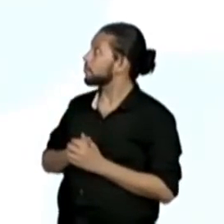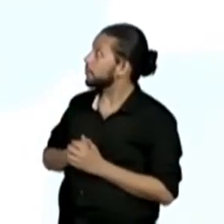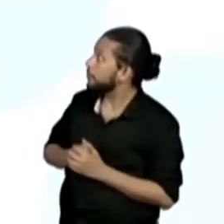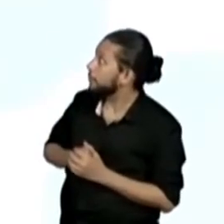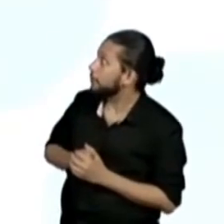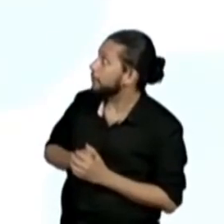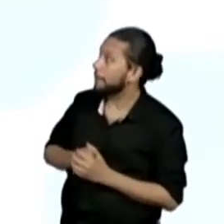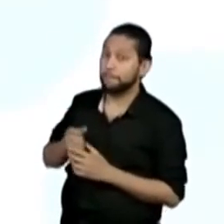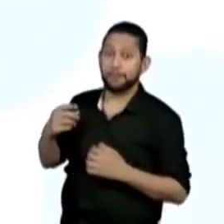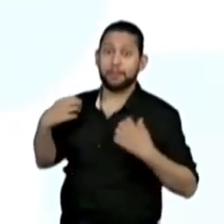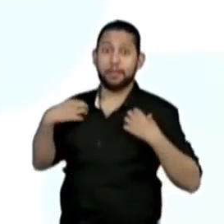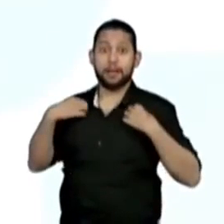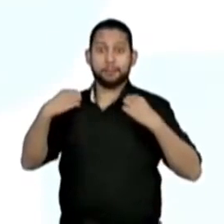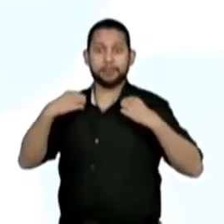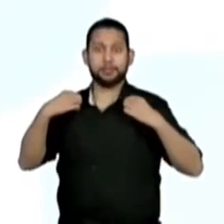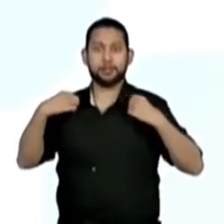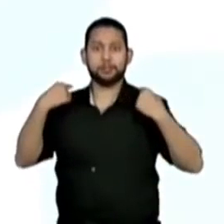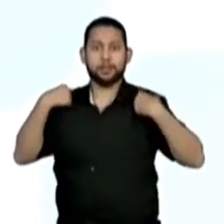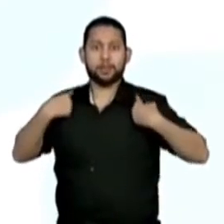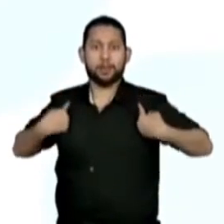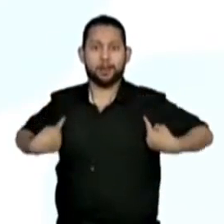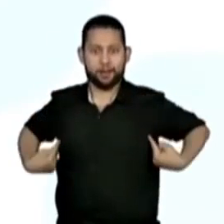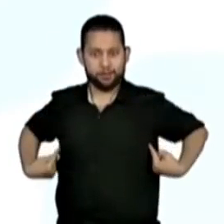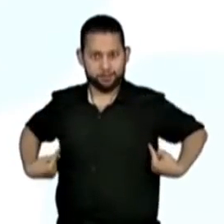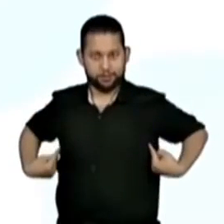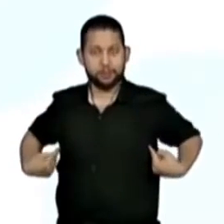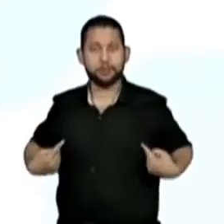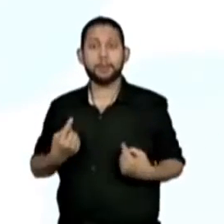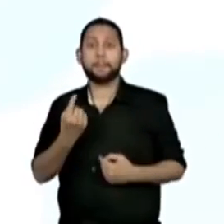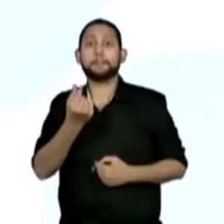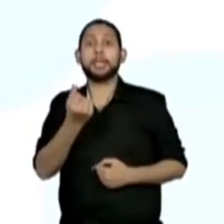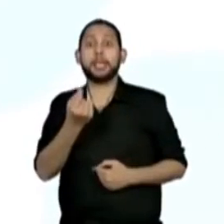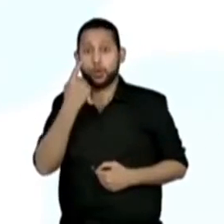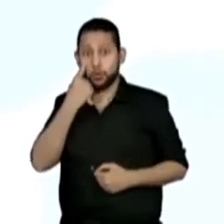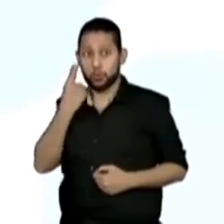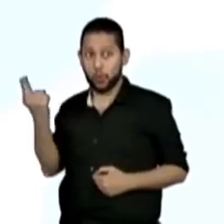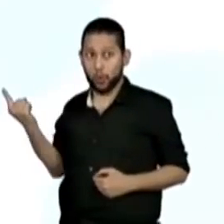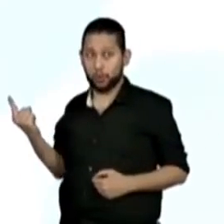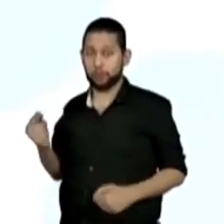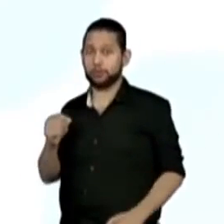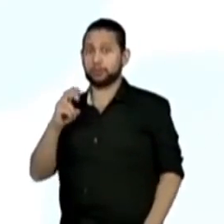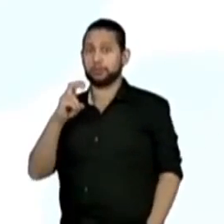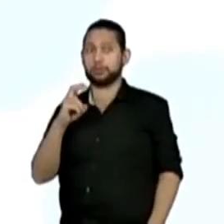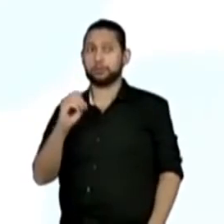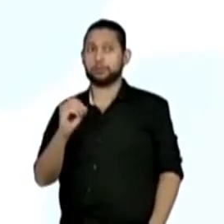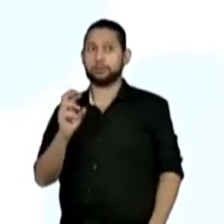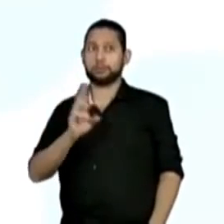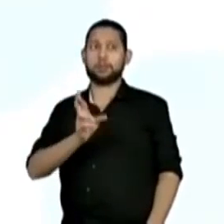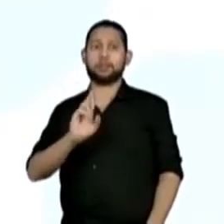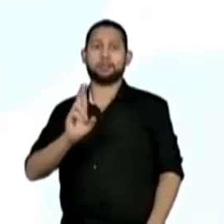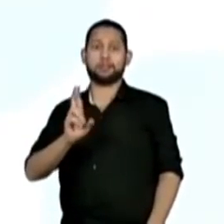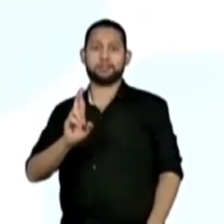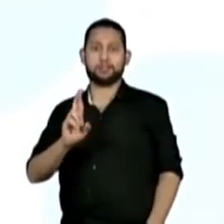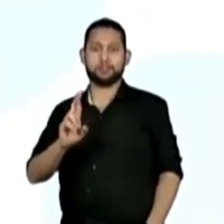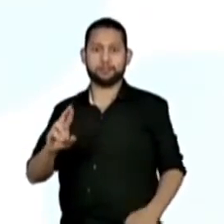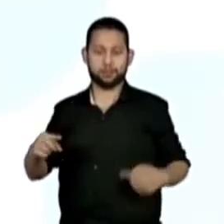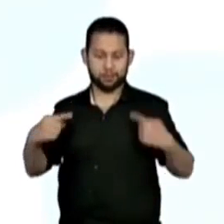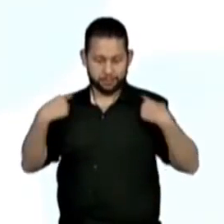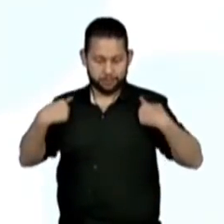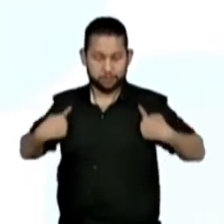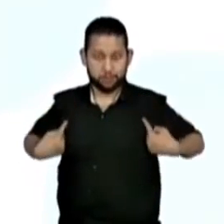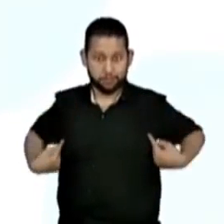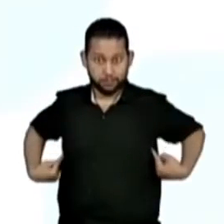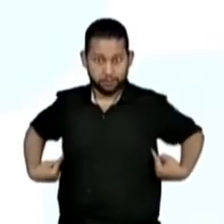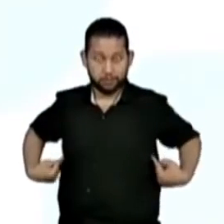é uma camiseta regata observem o valor r$ 50 já vou registrar aqui o